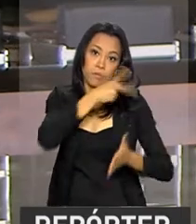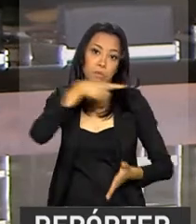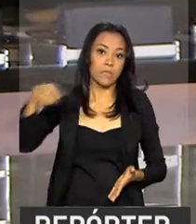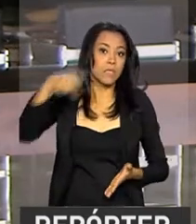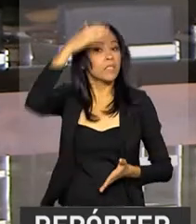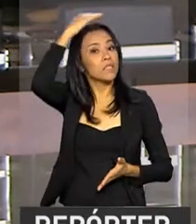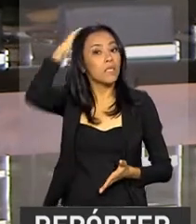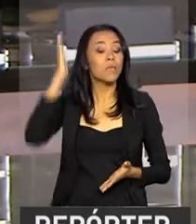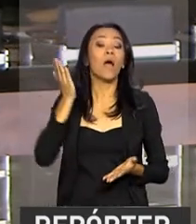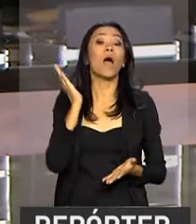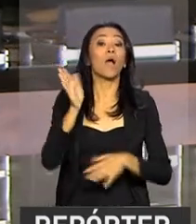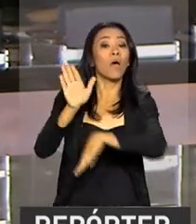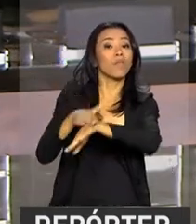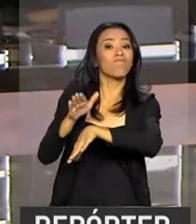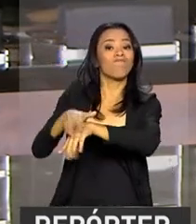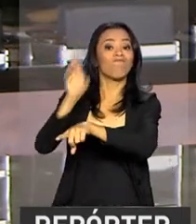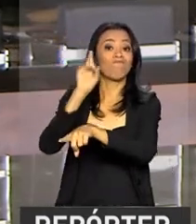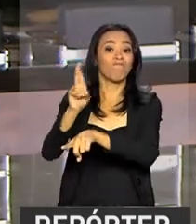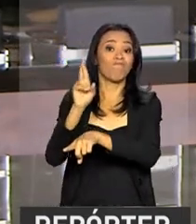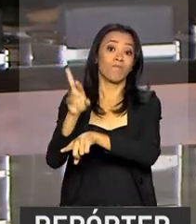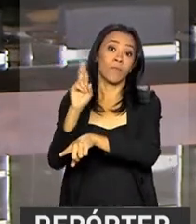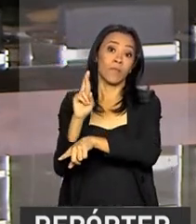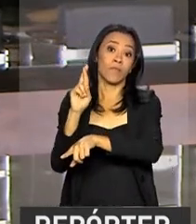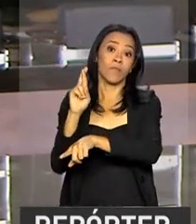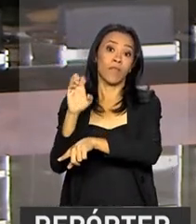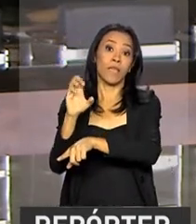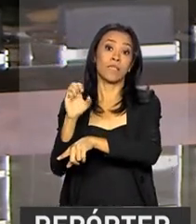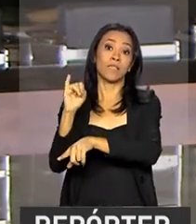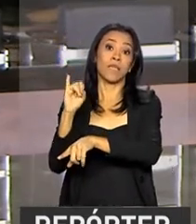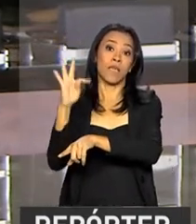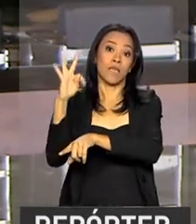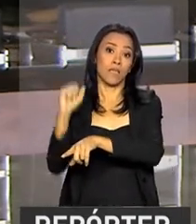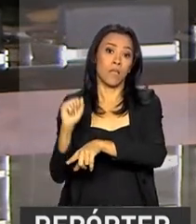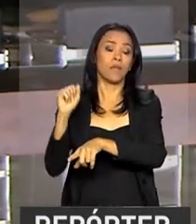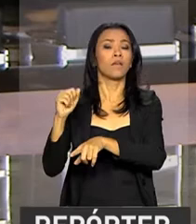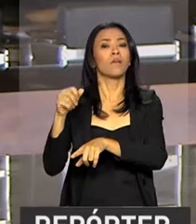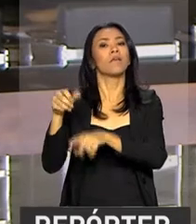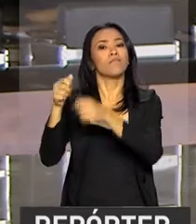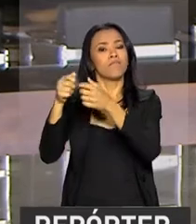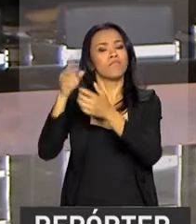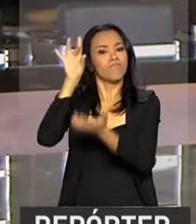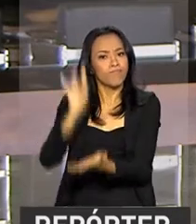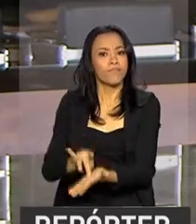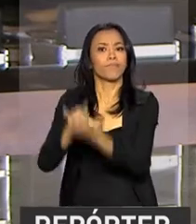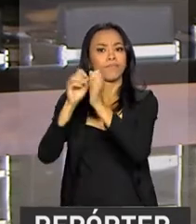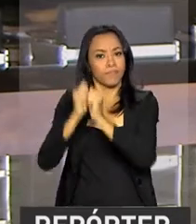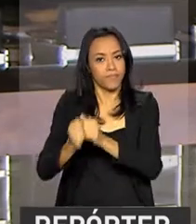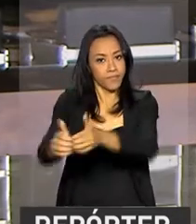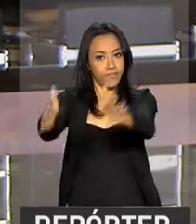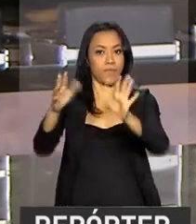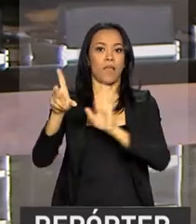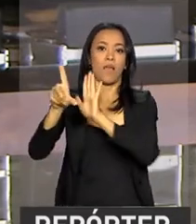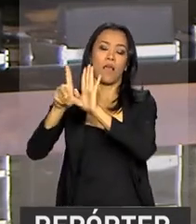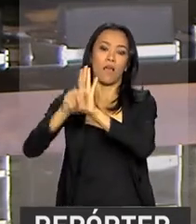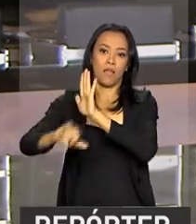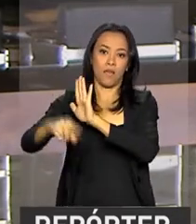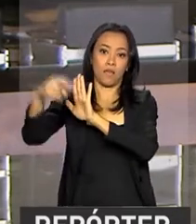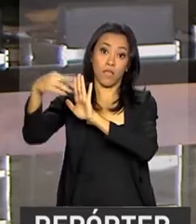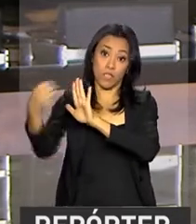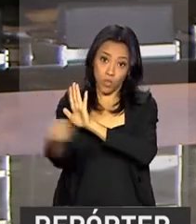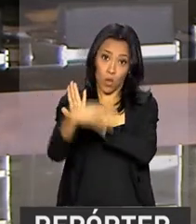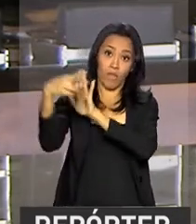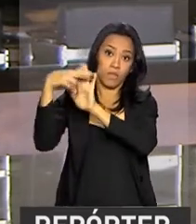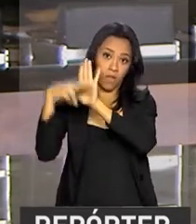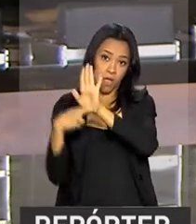vai caber agora à Receita Federal fazer a regulamentação desta lei para que as novas regras